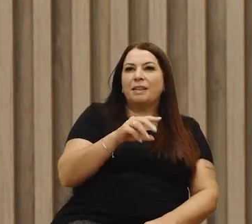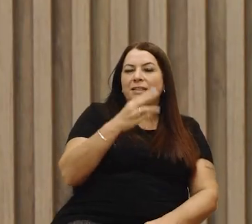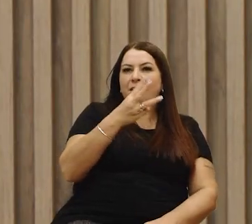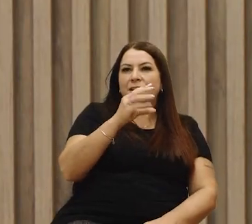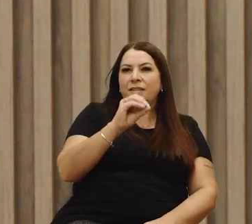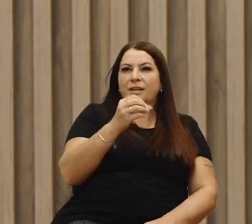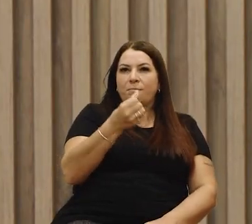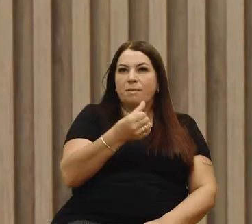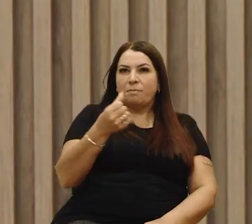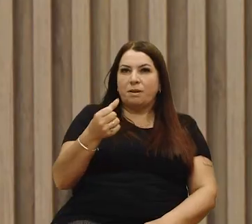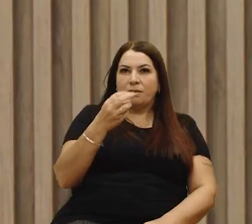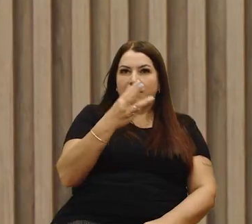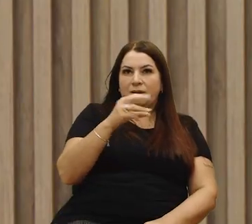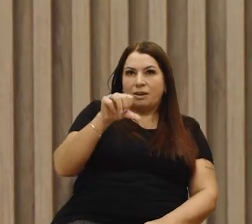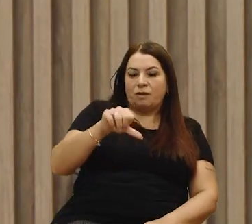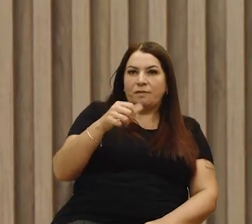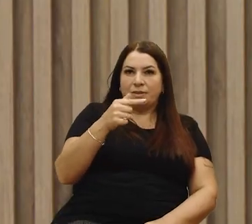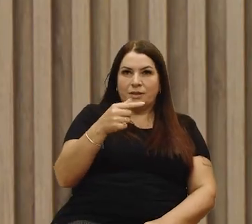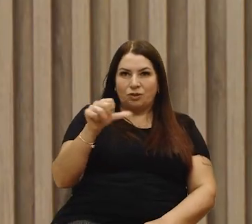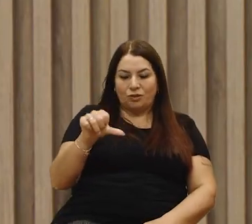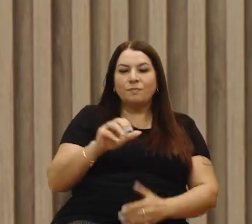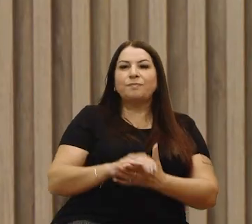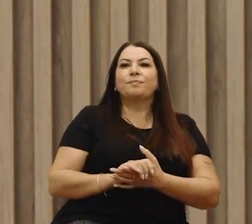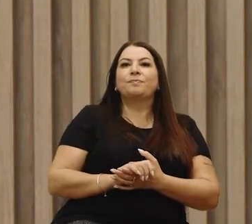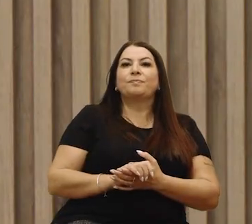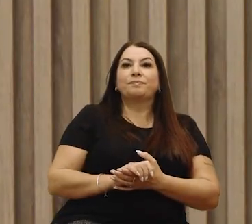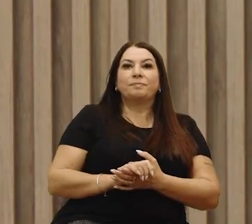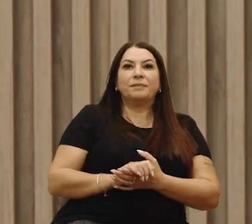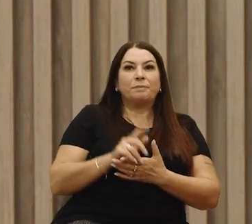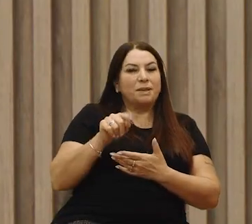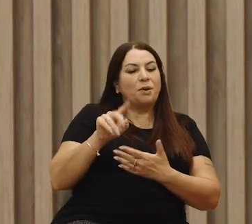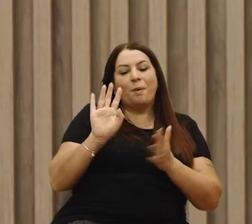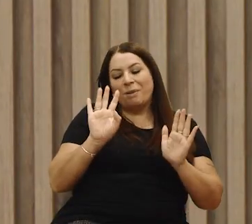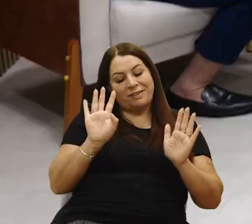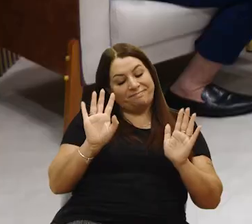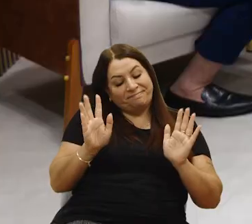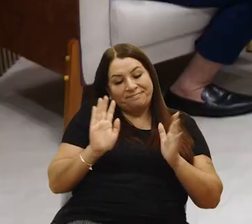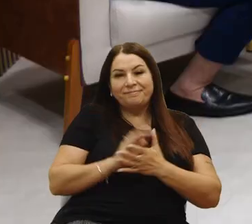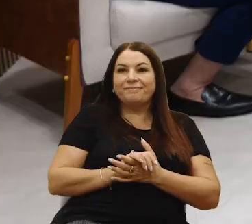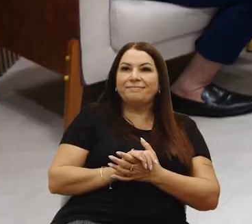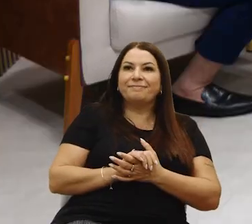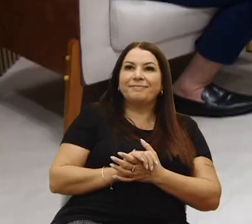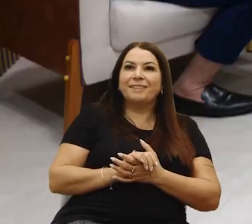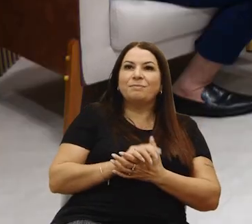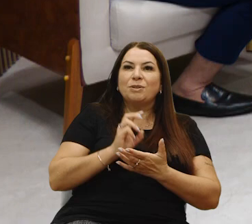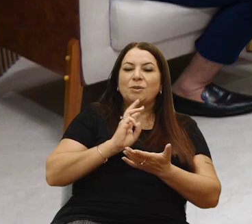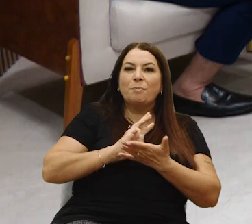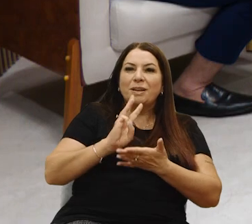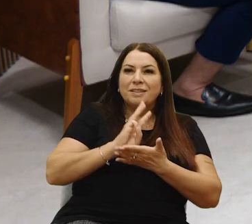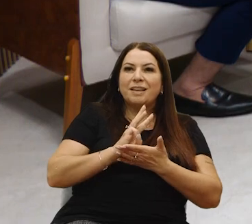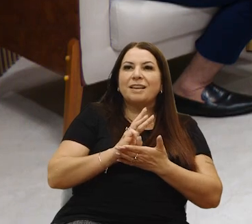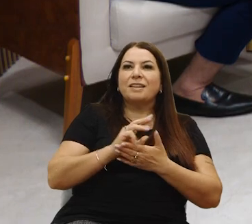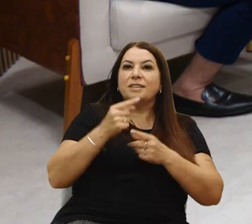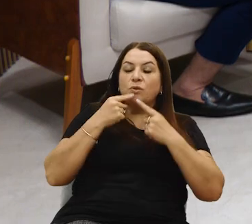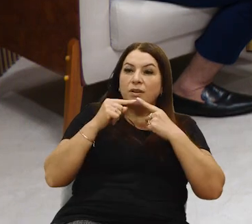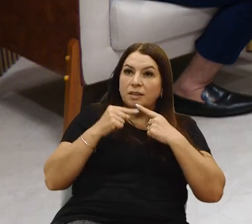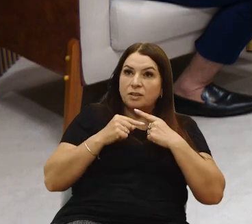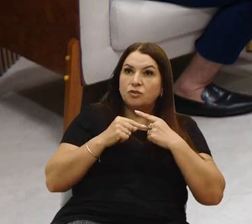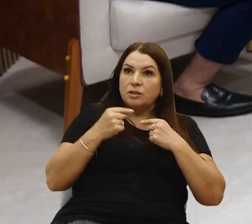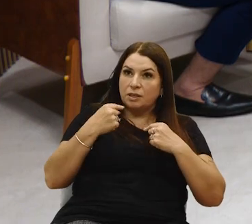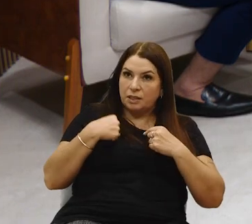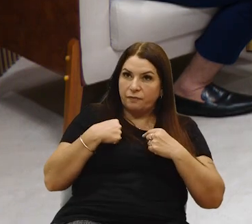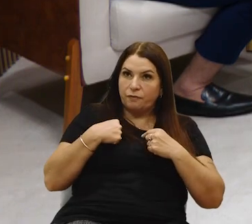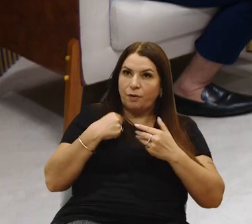3066-3979. Ó, o Vânios está alertando no horário de trabalho. Mas não é bem assim, né? Então, mande sua mensagem, sua crítica, que eu